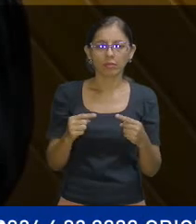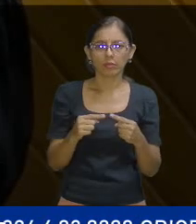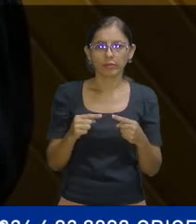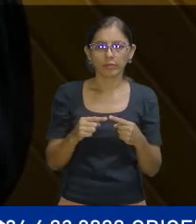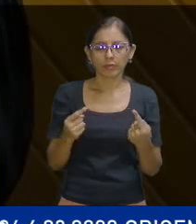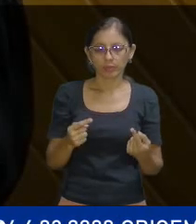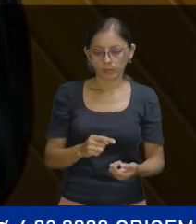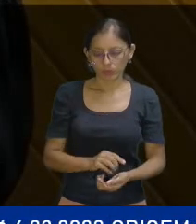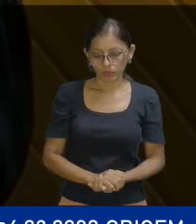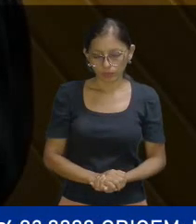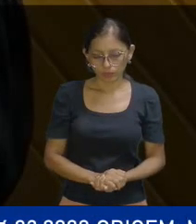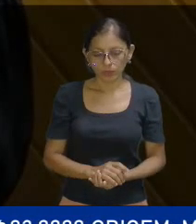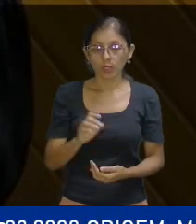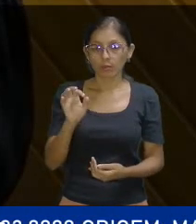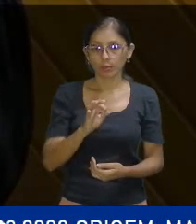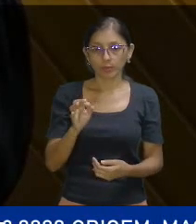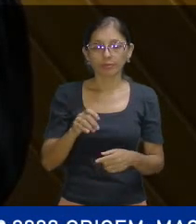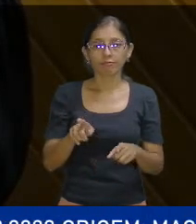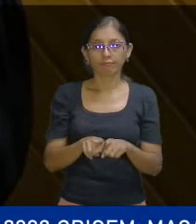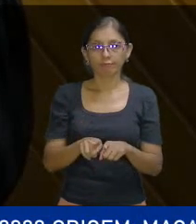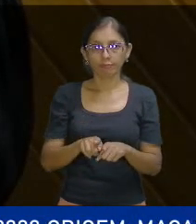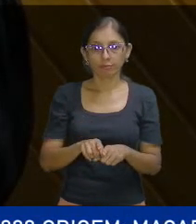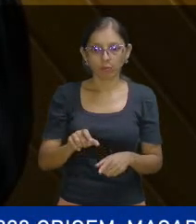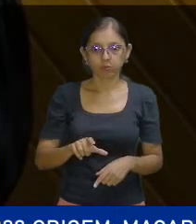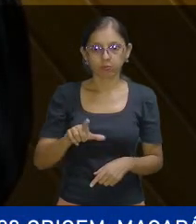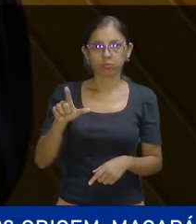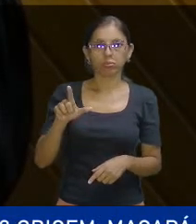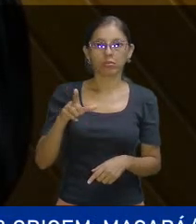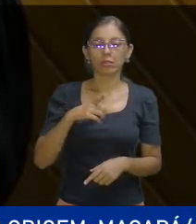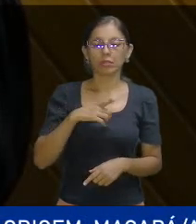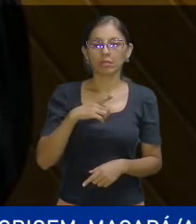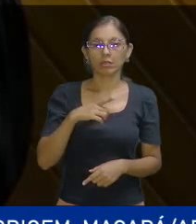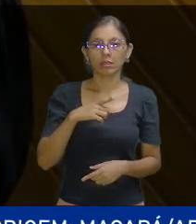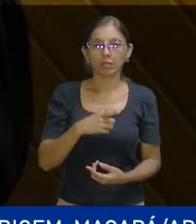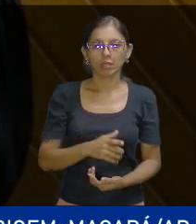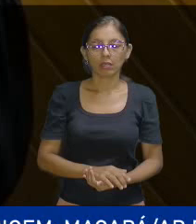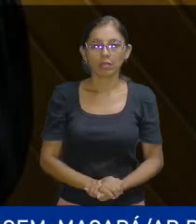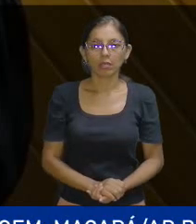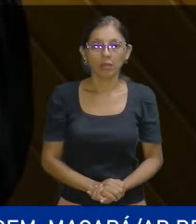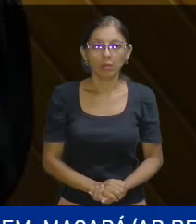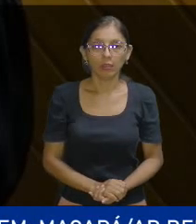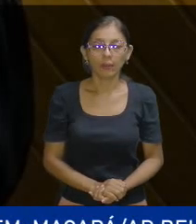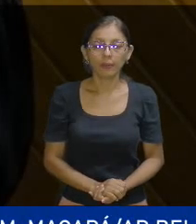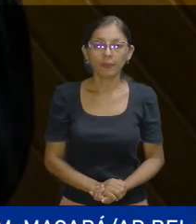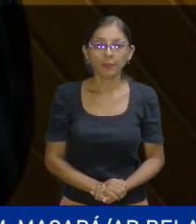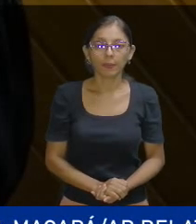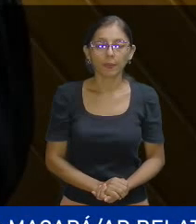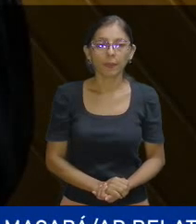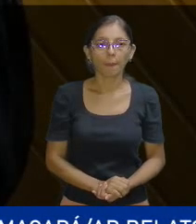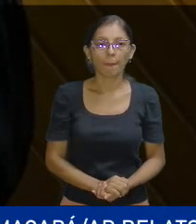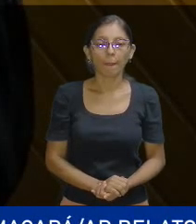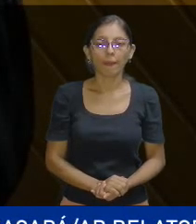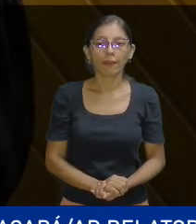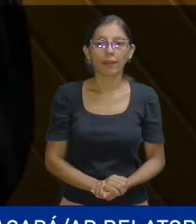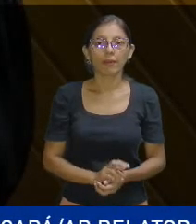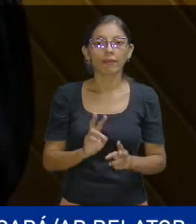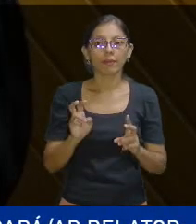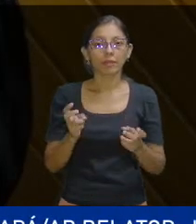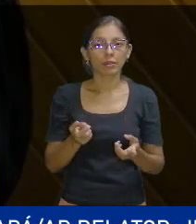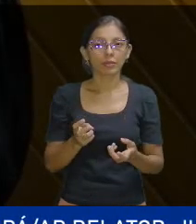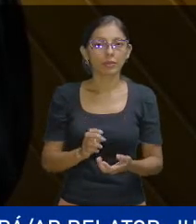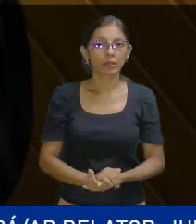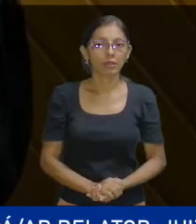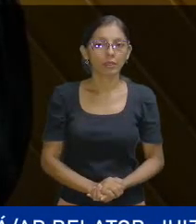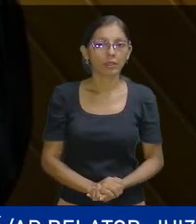1.000 FIIs, ou percentual inexpressivo, até 10% do total da arrecadação de despesas. Fecho aspas, cito aqui o